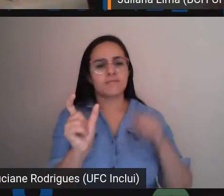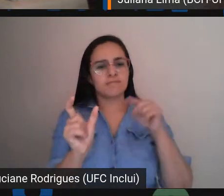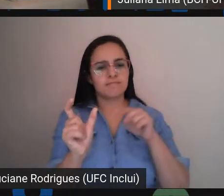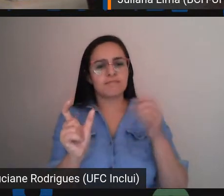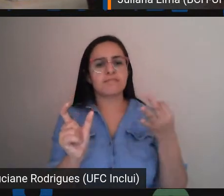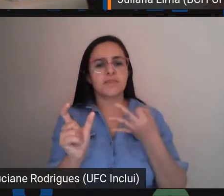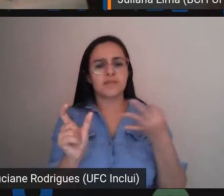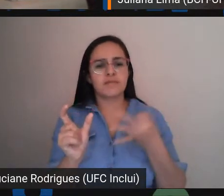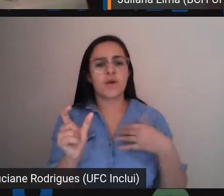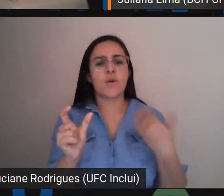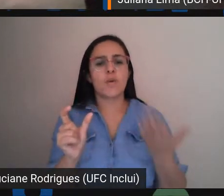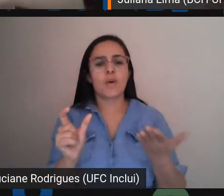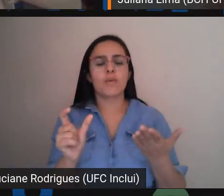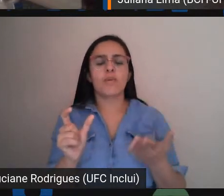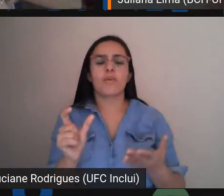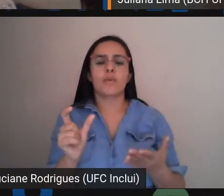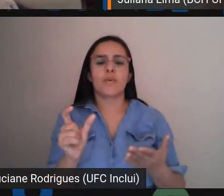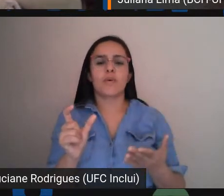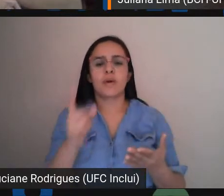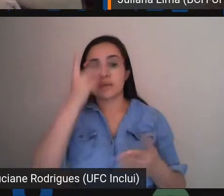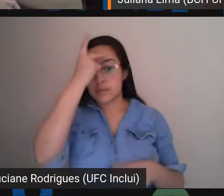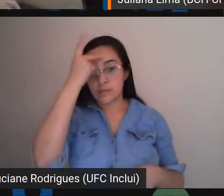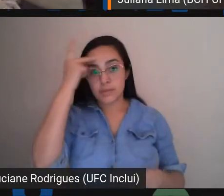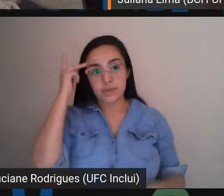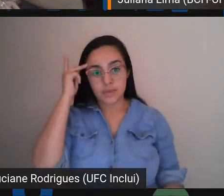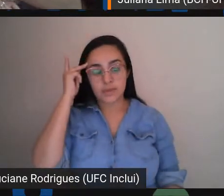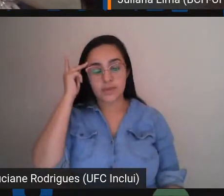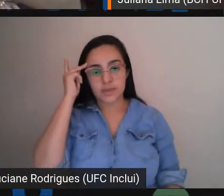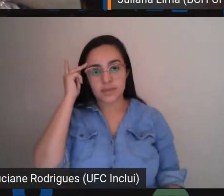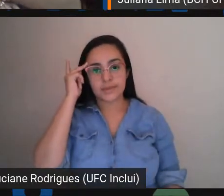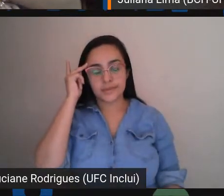é exatamente as pessoas